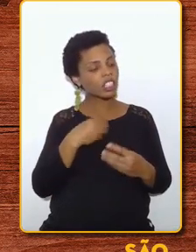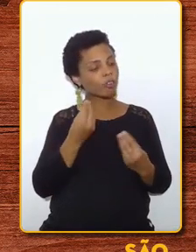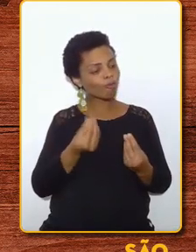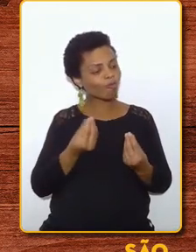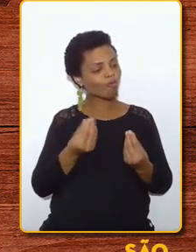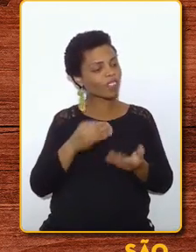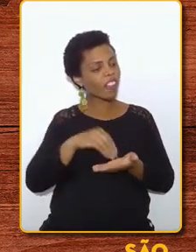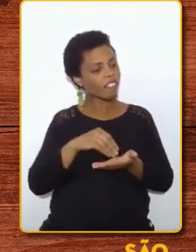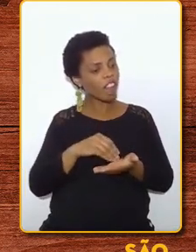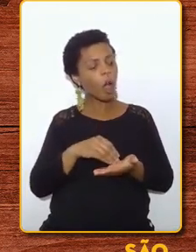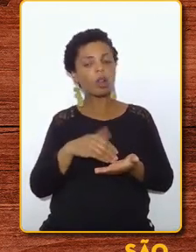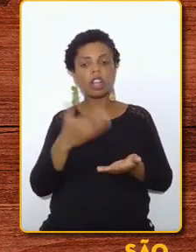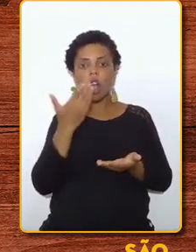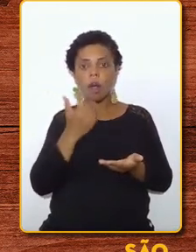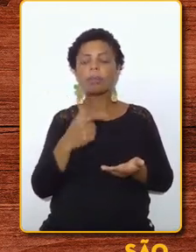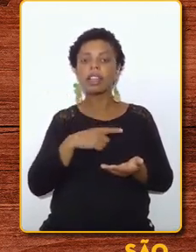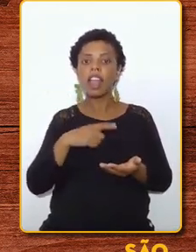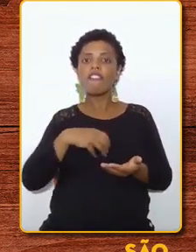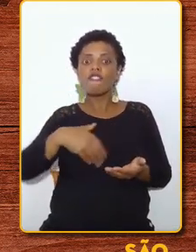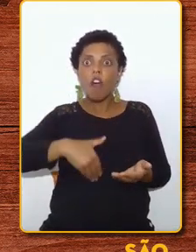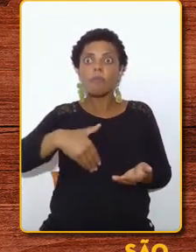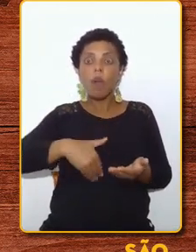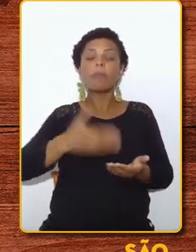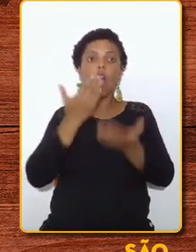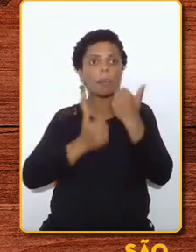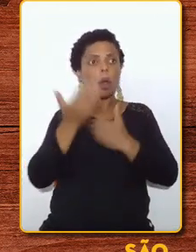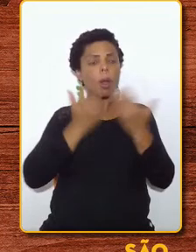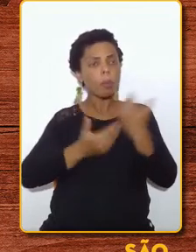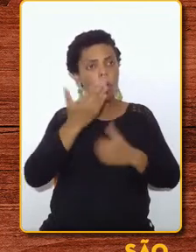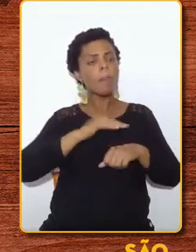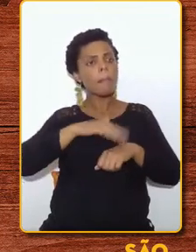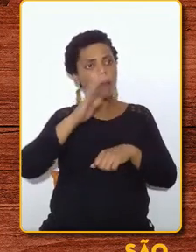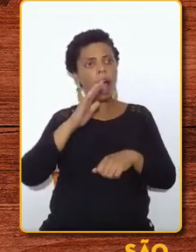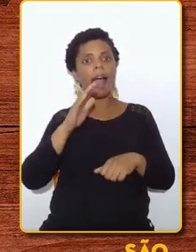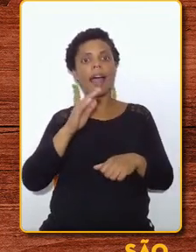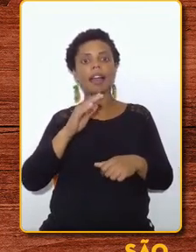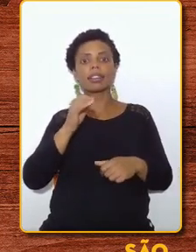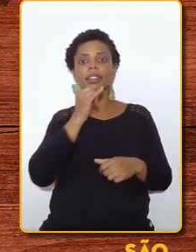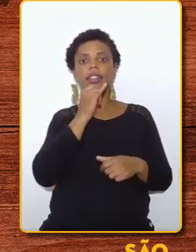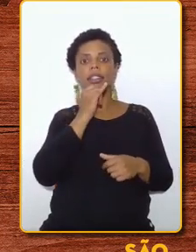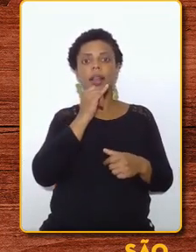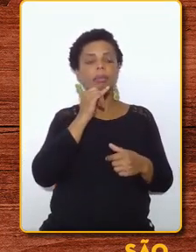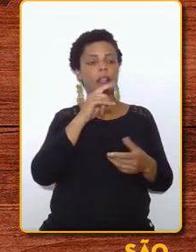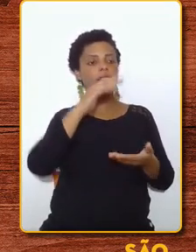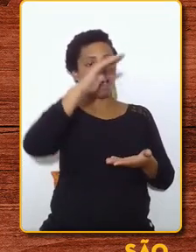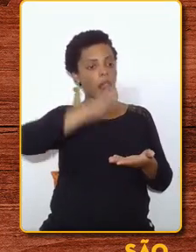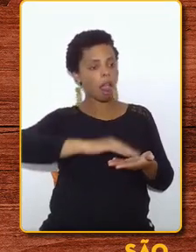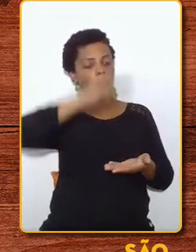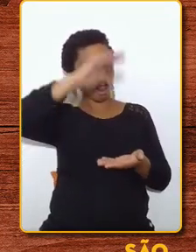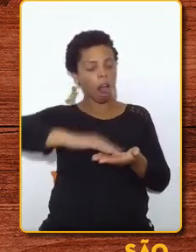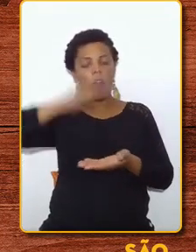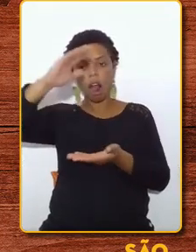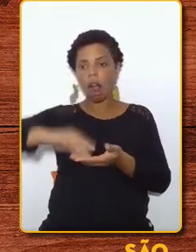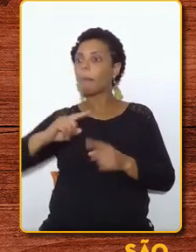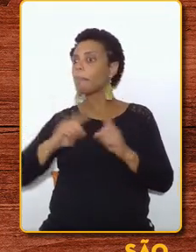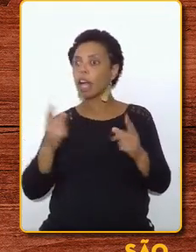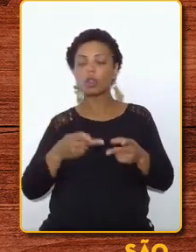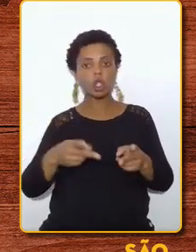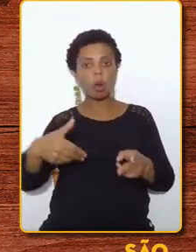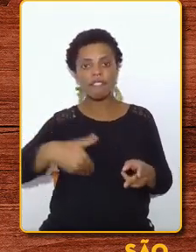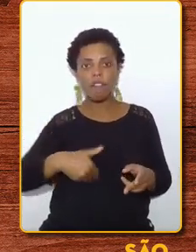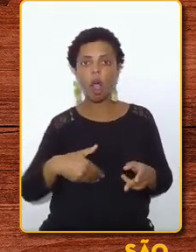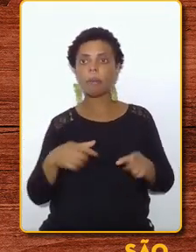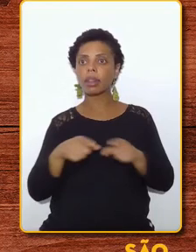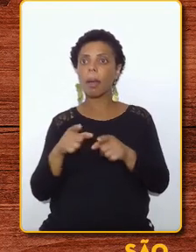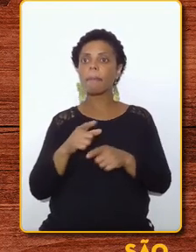come, né, desesperadamente aquele monte de pacote de coisa, aquele monte de refrigerante, para... Então, hoje você